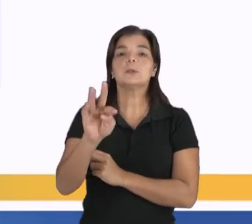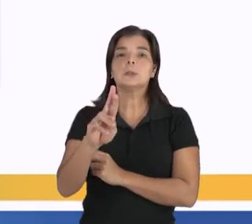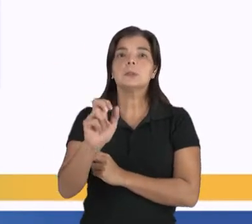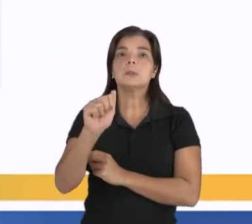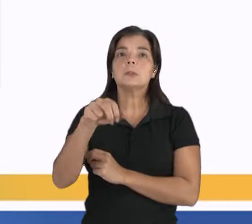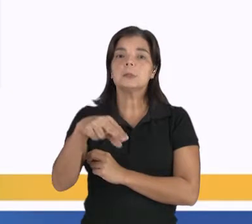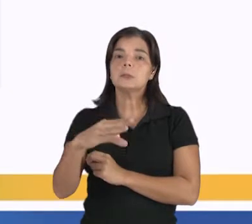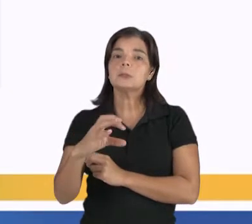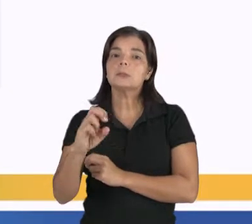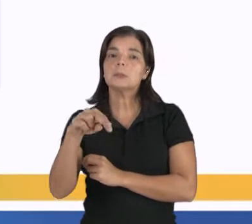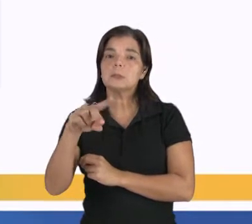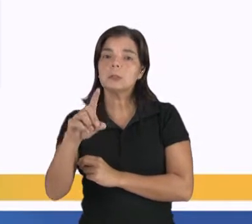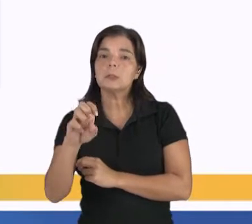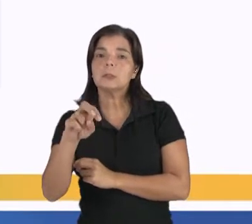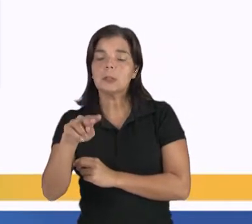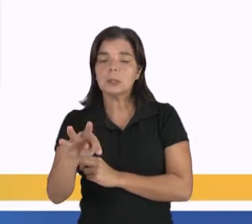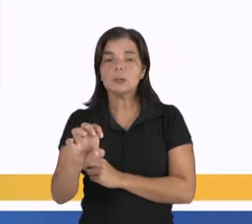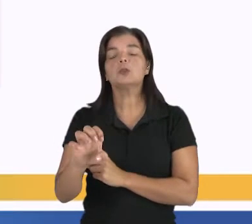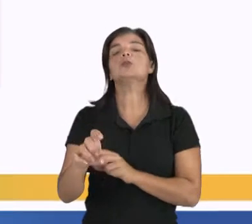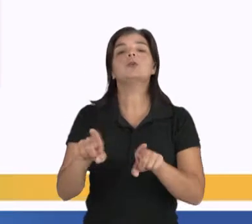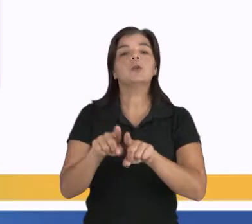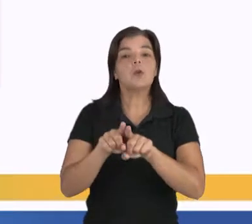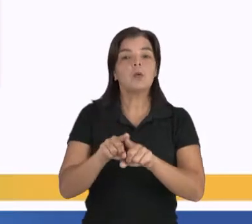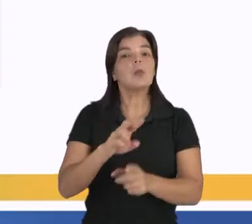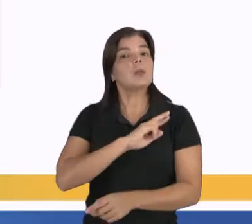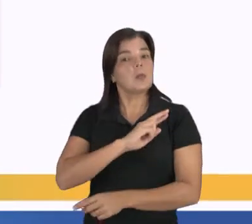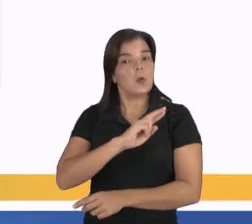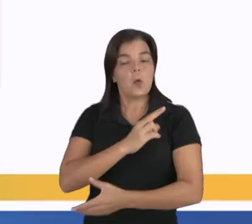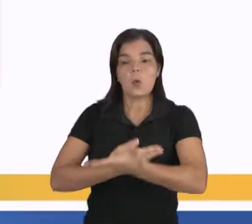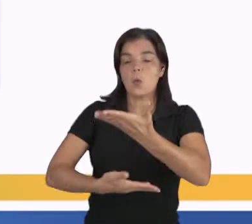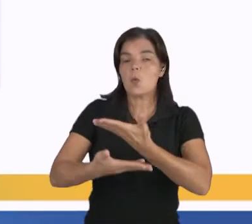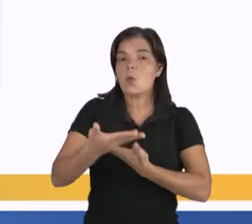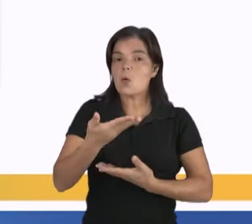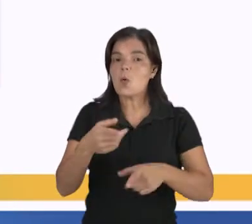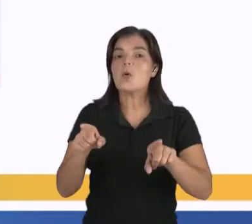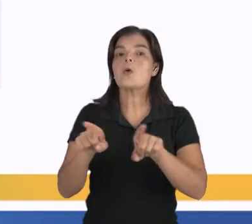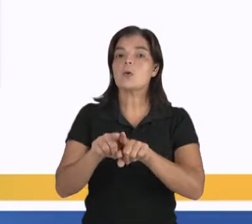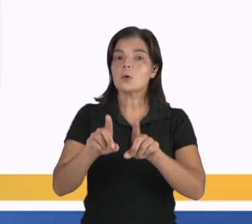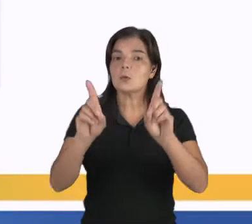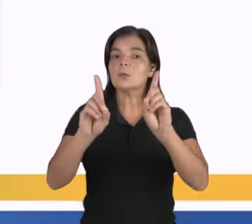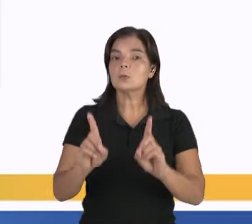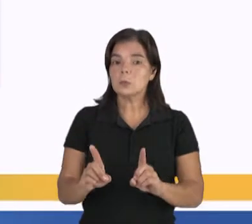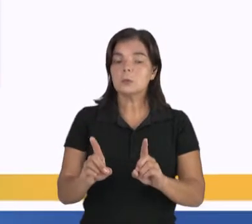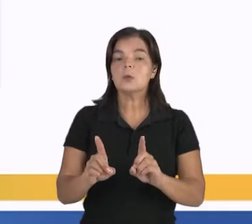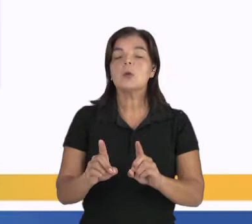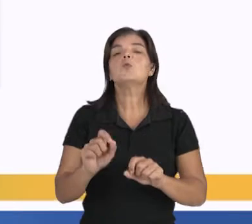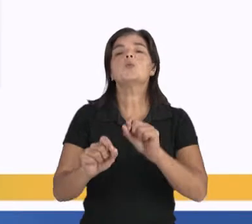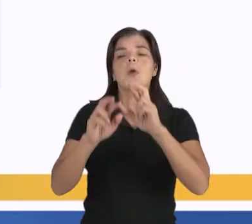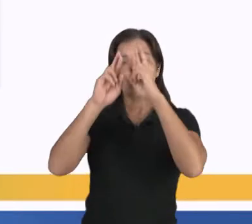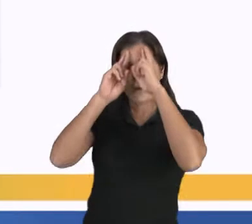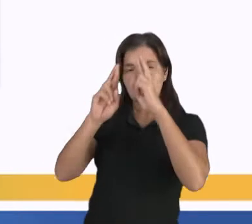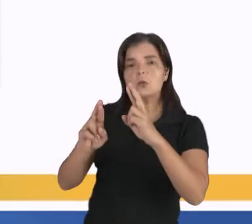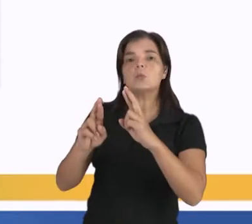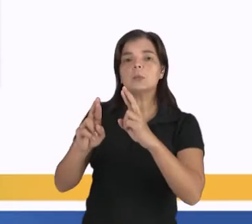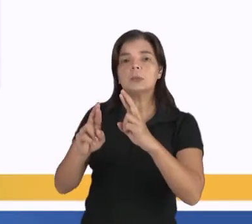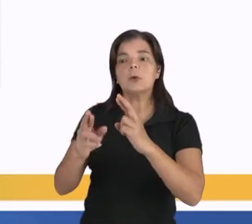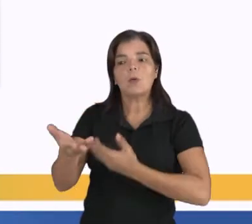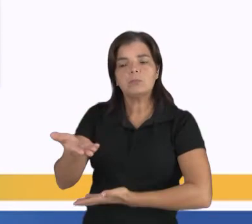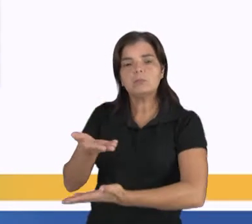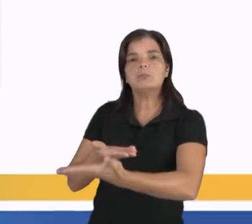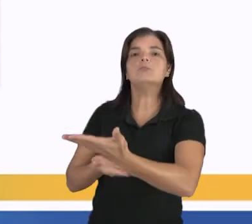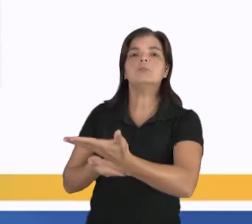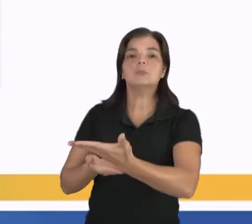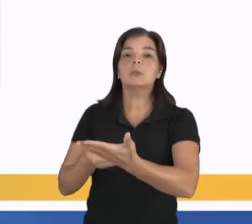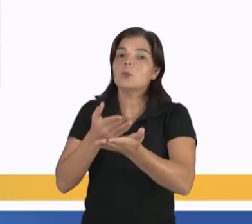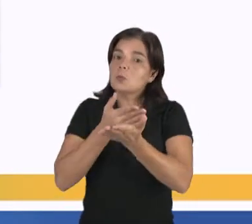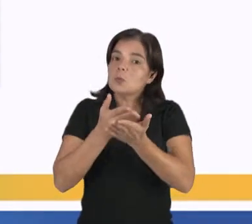Vamos imaginar que alguém então tenha religião. A relação com um transcendente implica o respeito a si e ao outro. O que nós